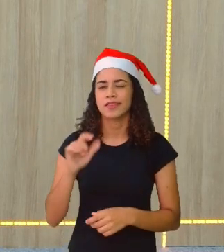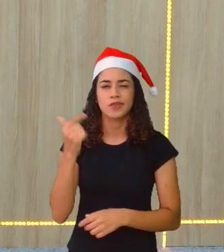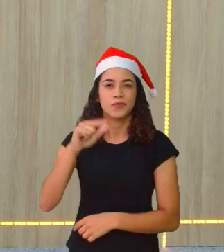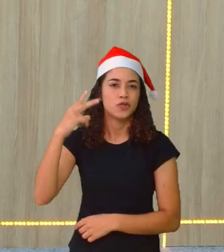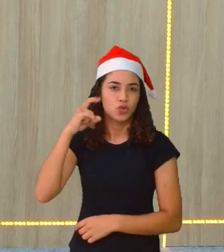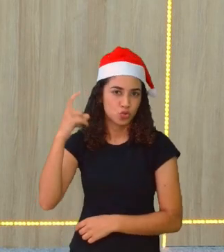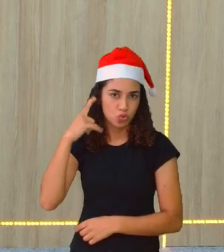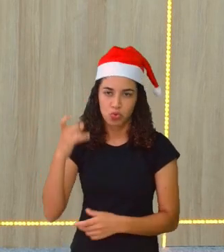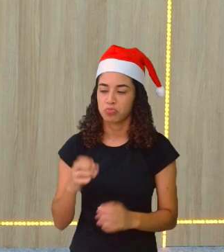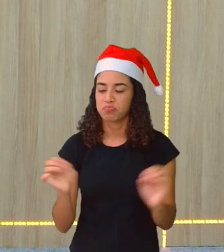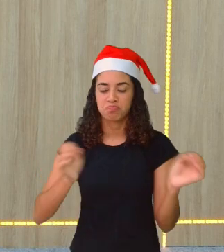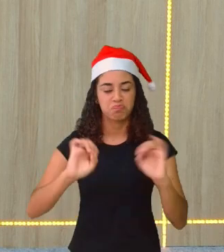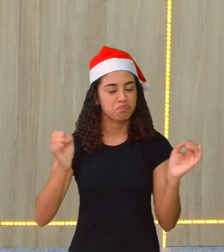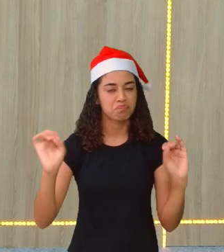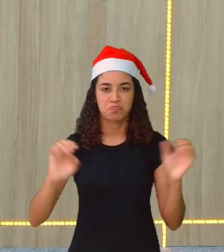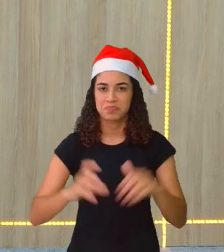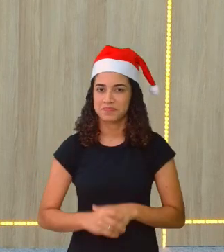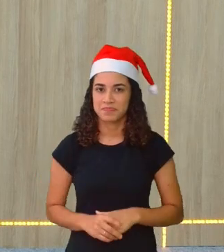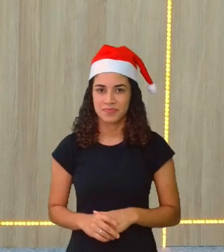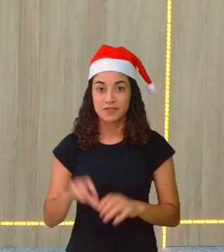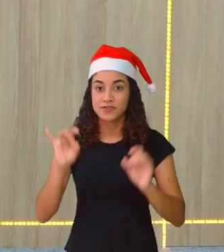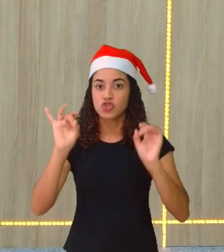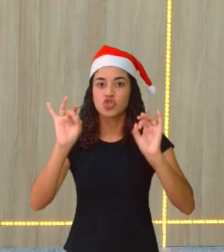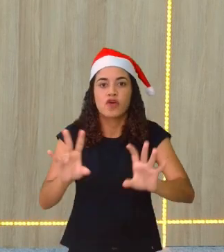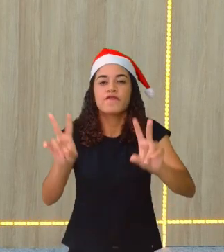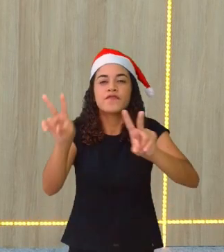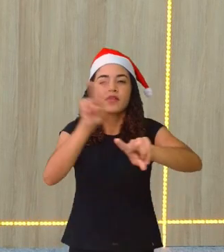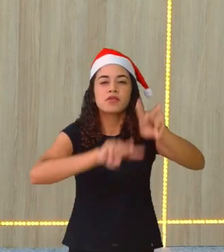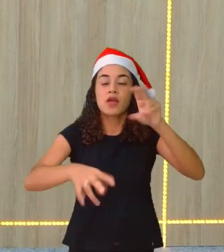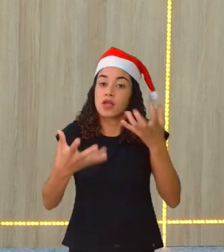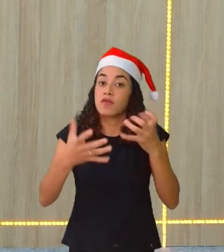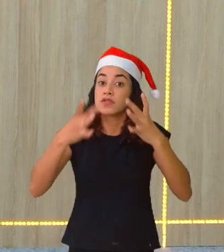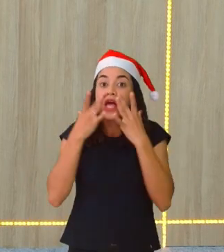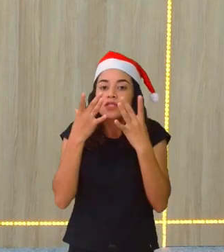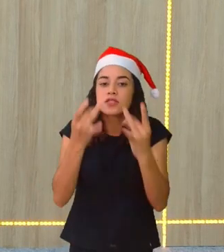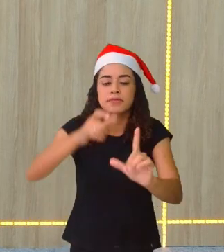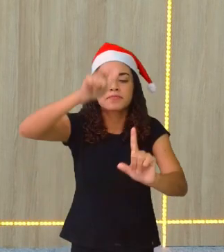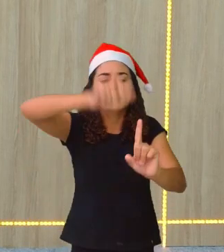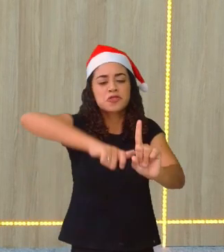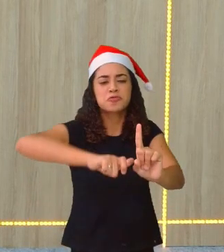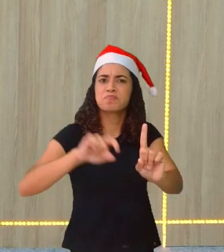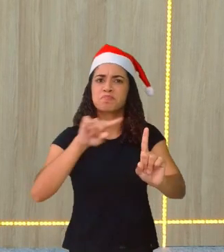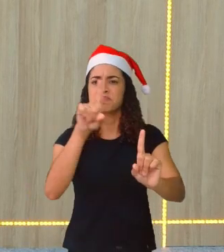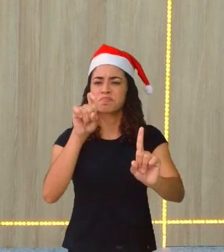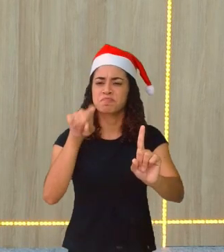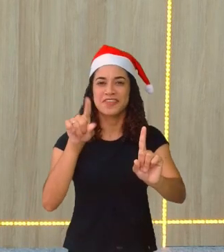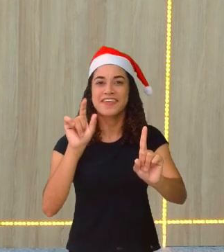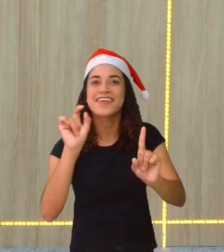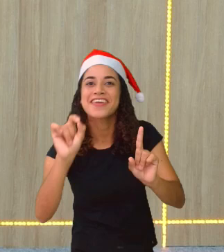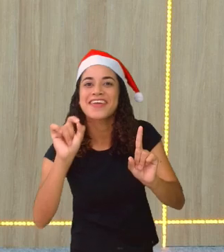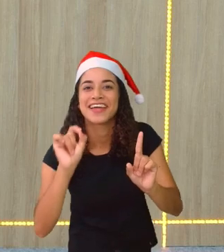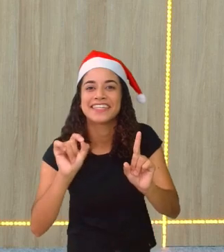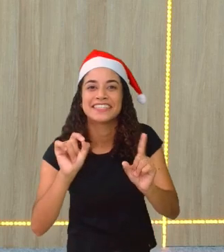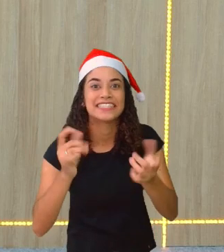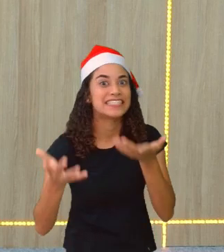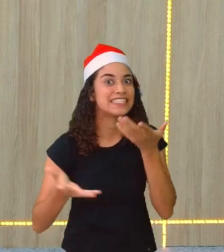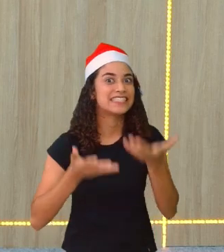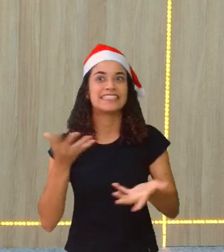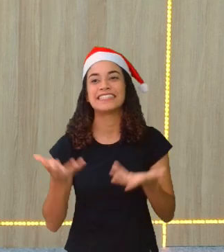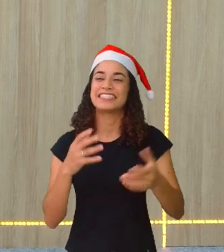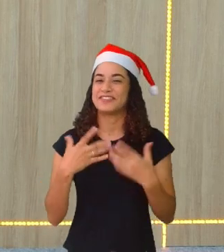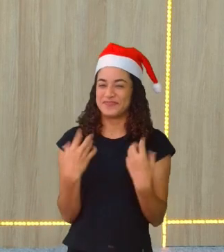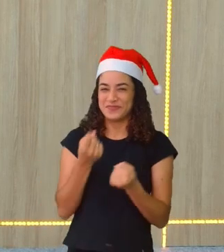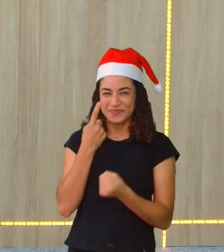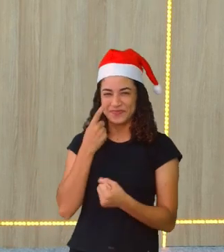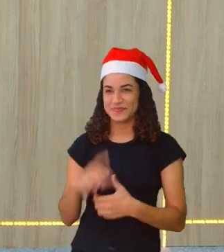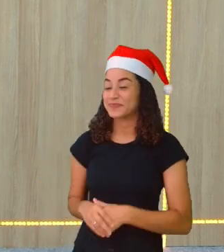som, certo? Eu quero que vocês prestem atenção no personagem que está aí no vídeo, ok?